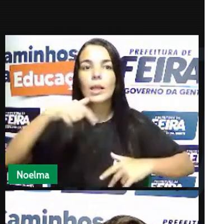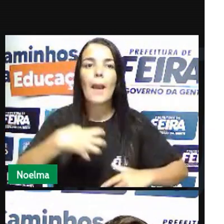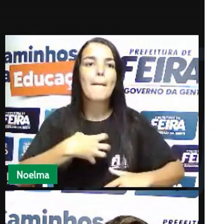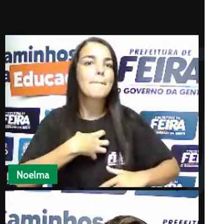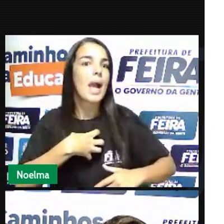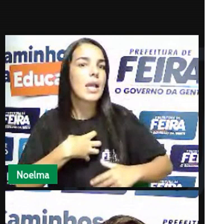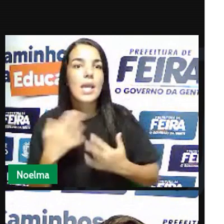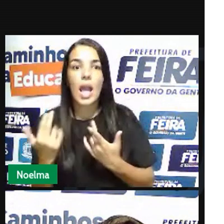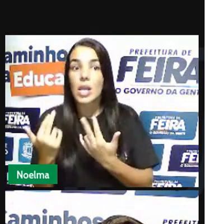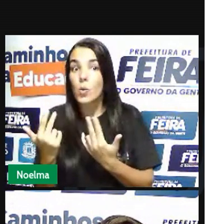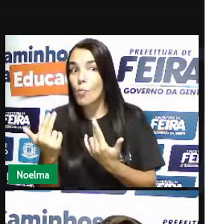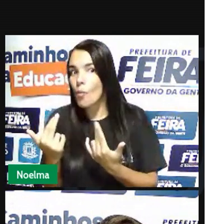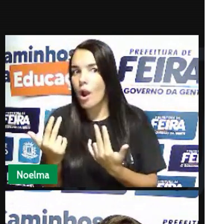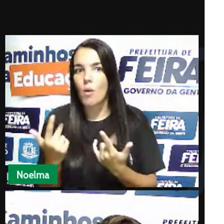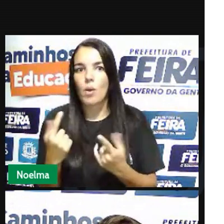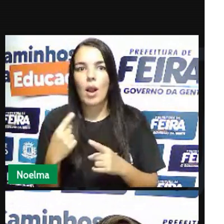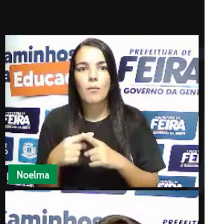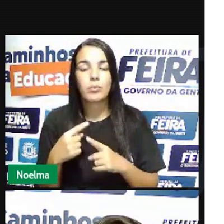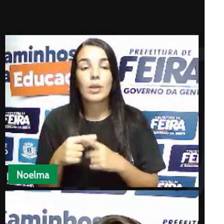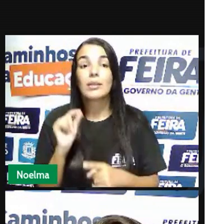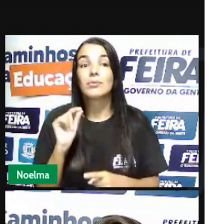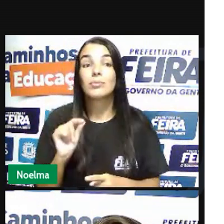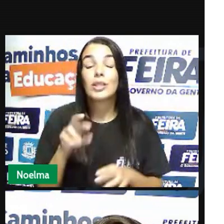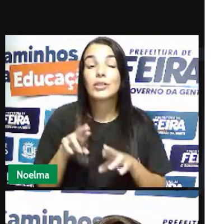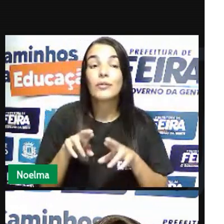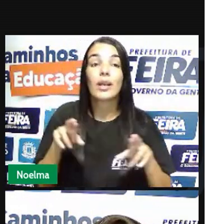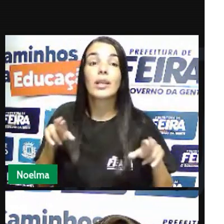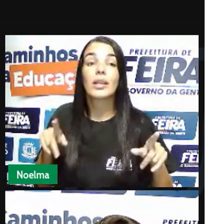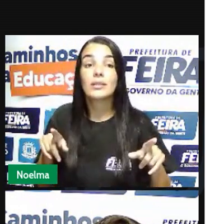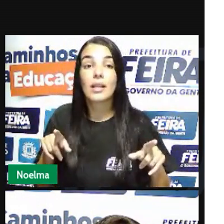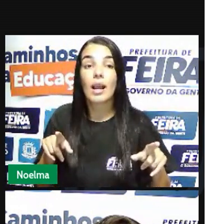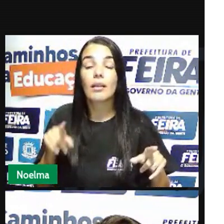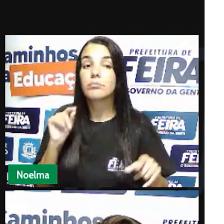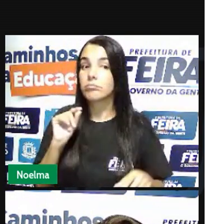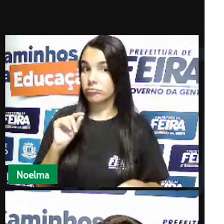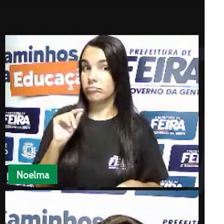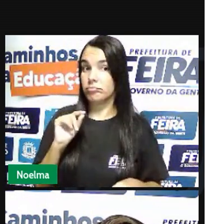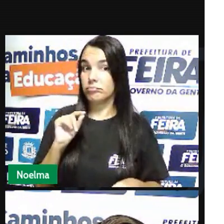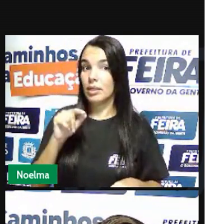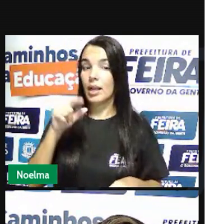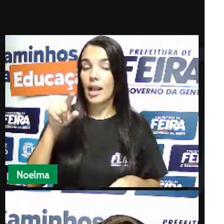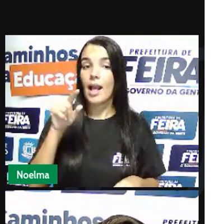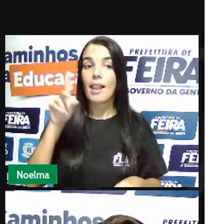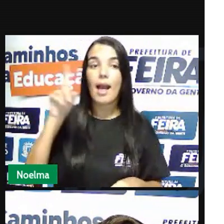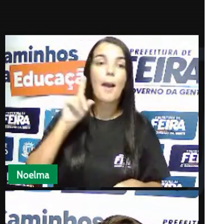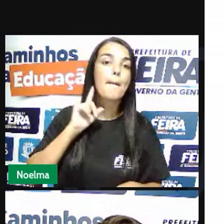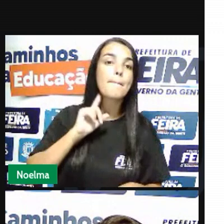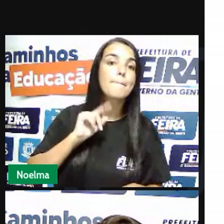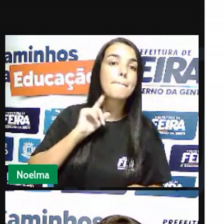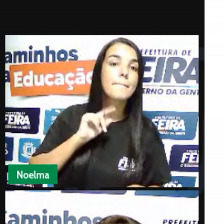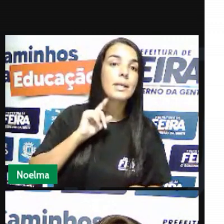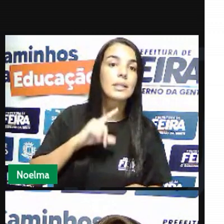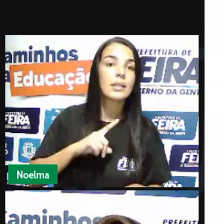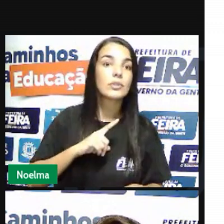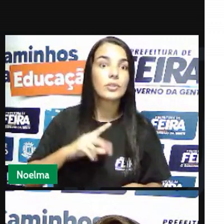república, liberdade e igualdade. Só que havia uma diferença, que a Inconfidência Mineira contava com líderes que